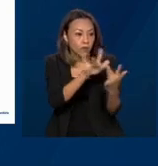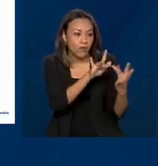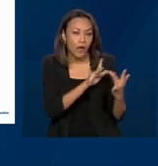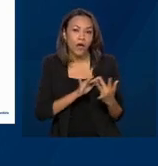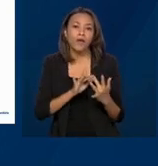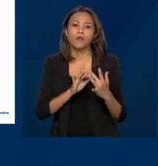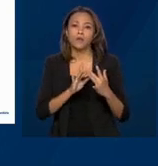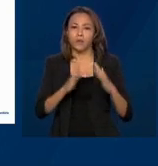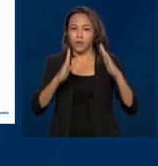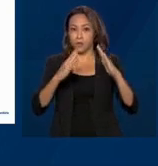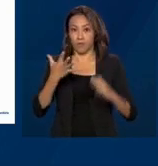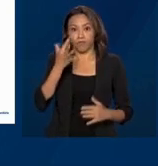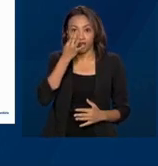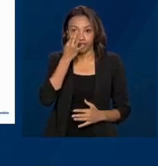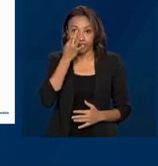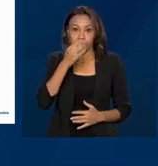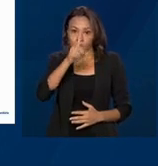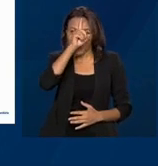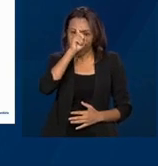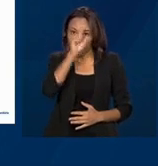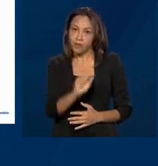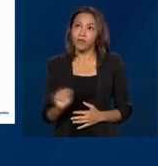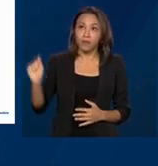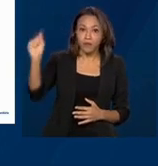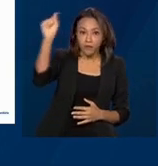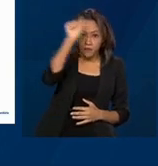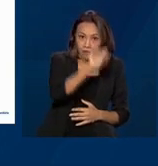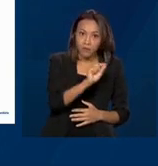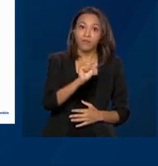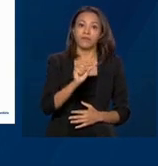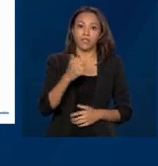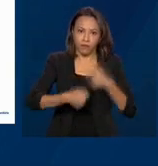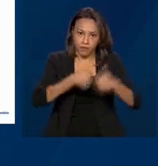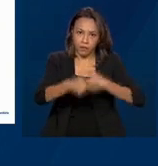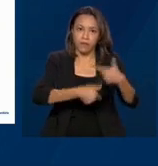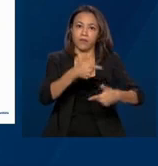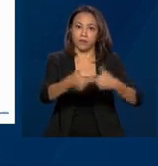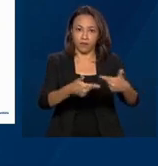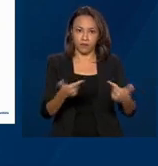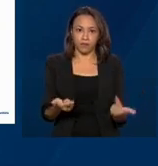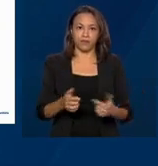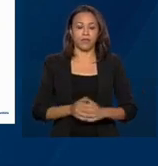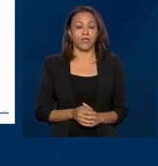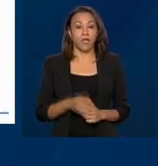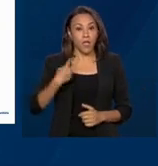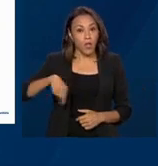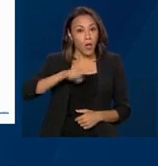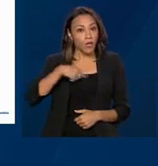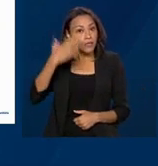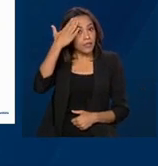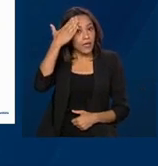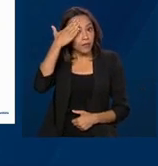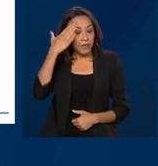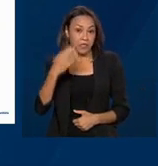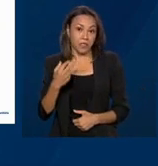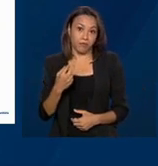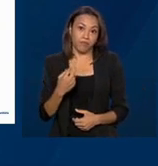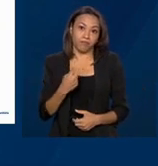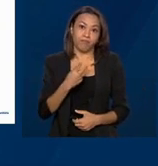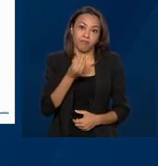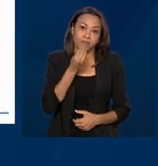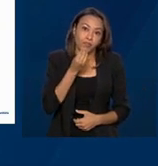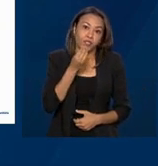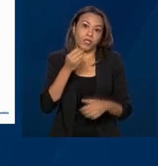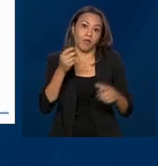de frente do combate à doença, a gente sabia que poderia ter um número reduzido